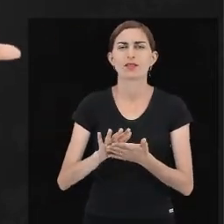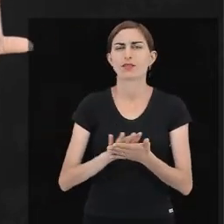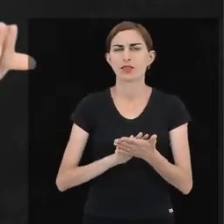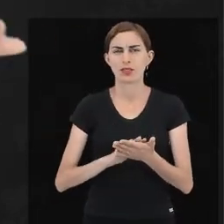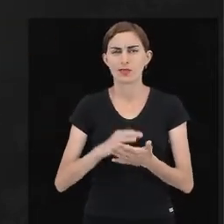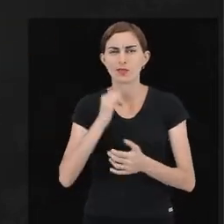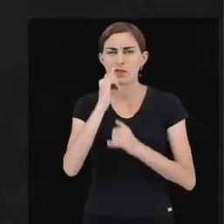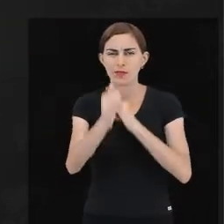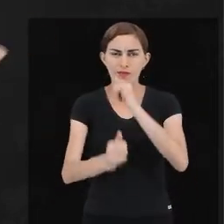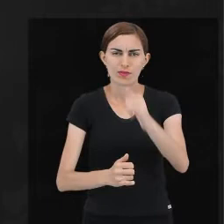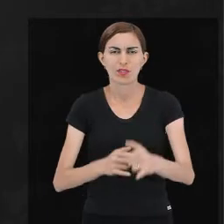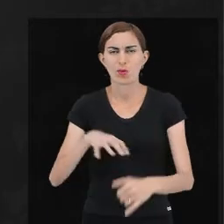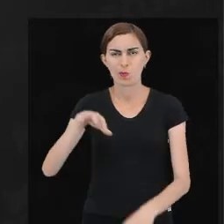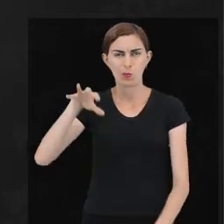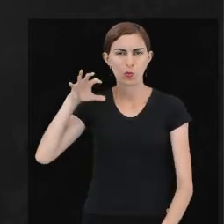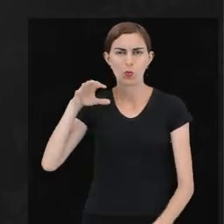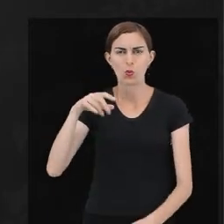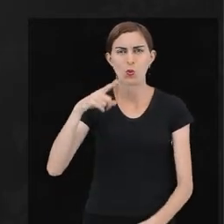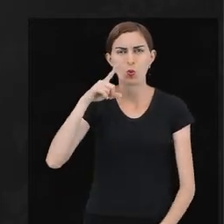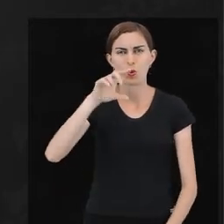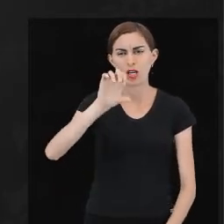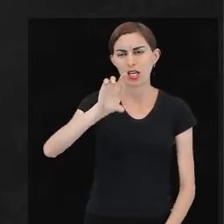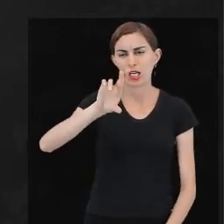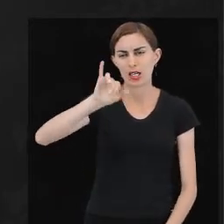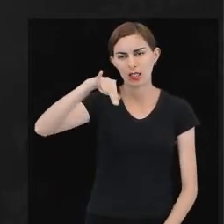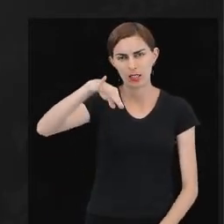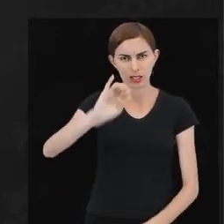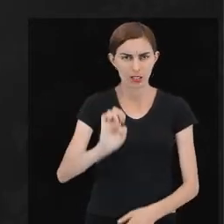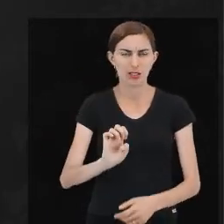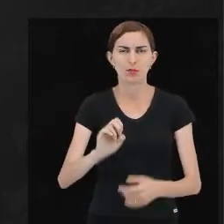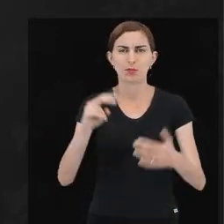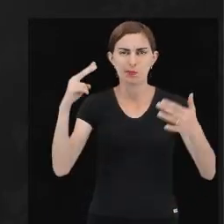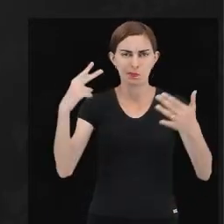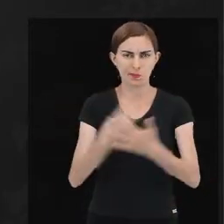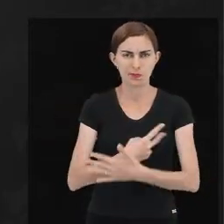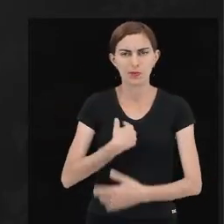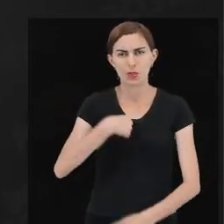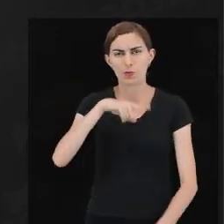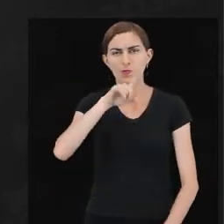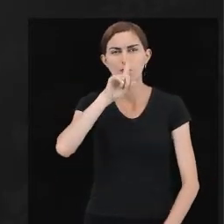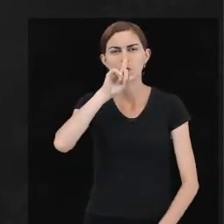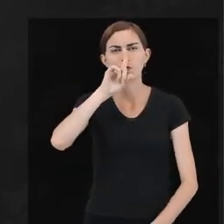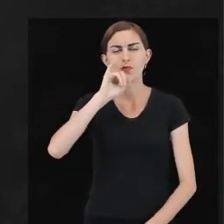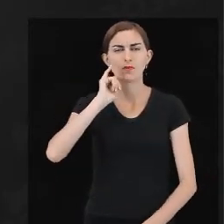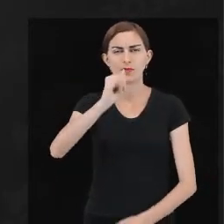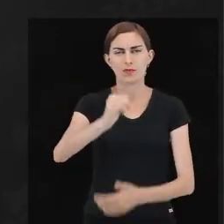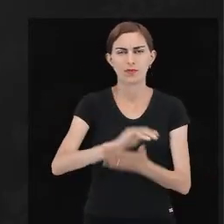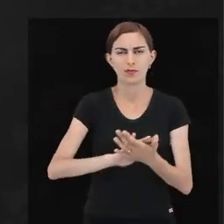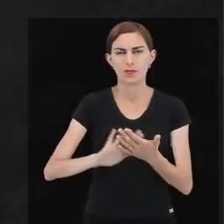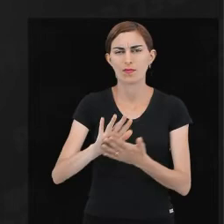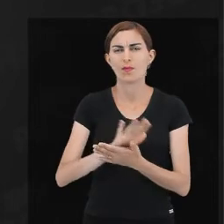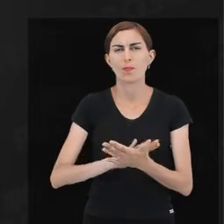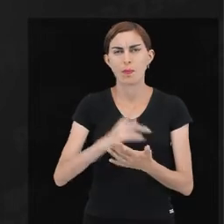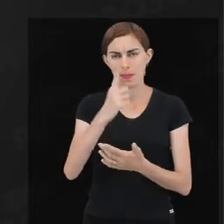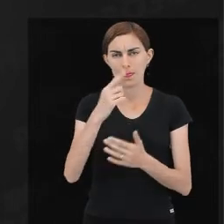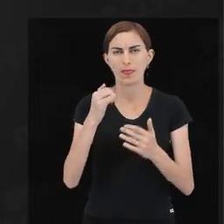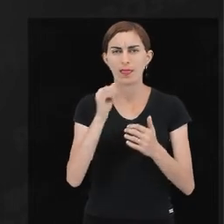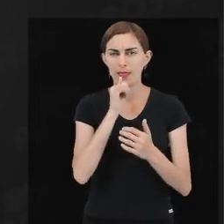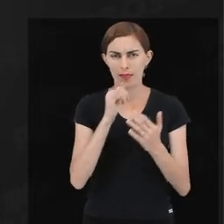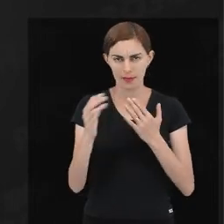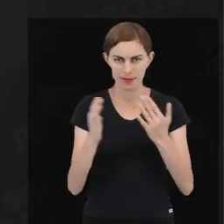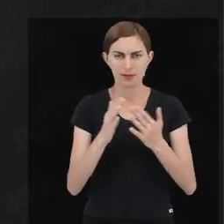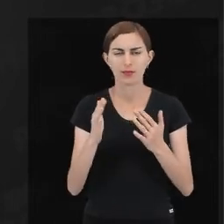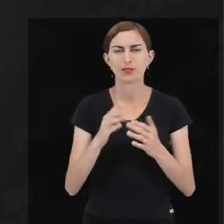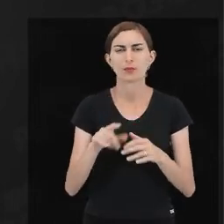certa forma, sendo omisso diante de uma prática de crime. E aí, eu trago aqui como um dos exemplos de